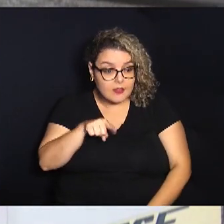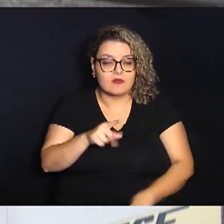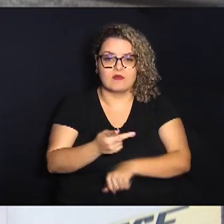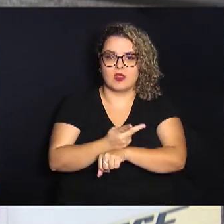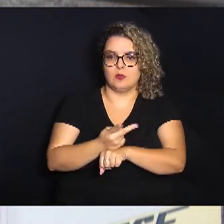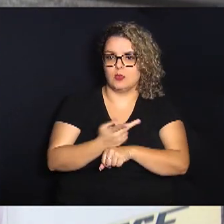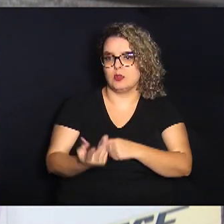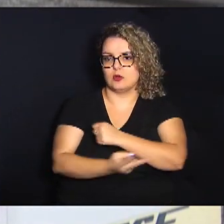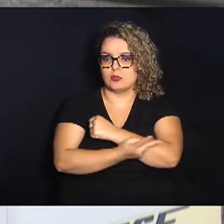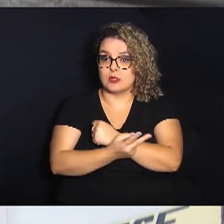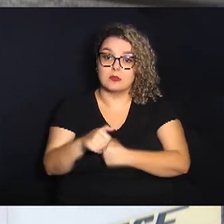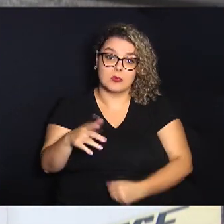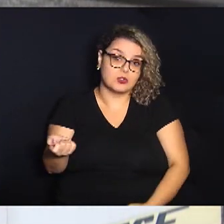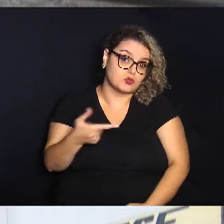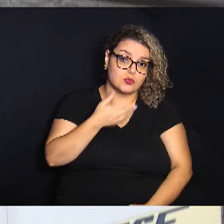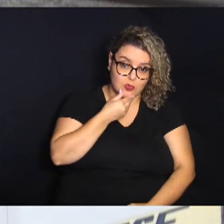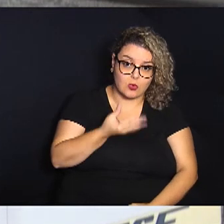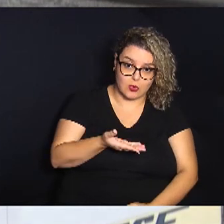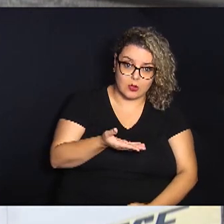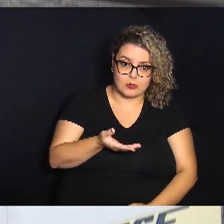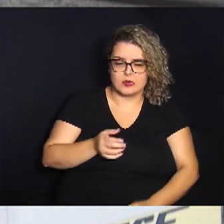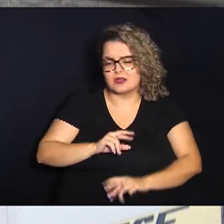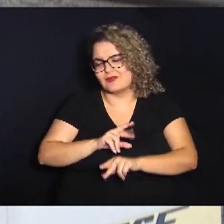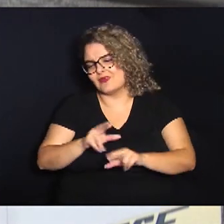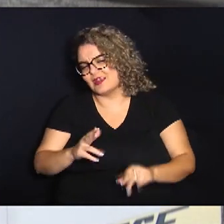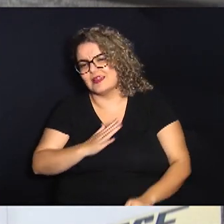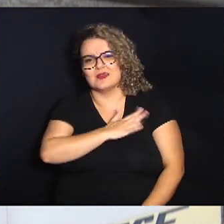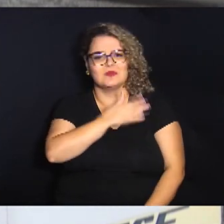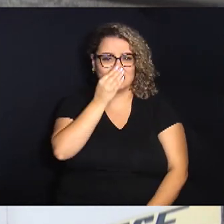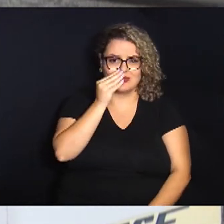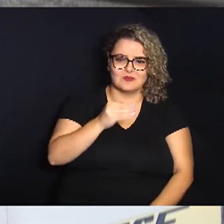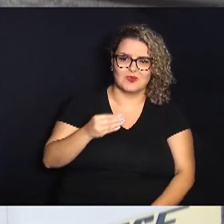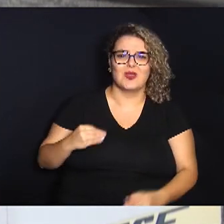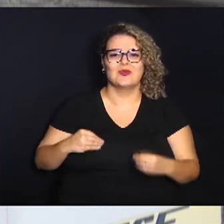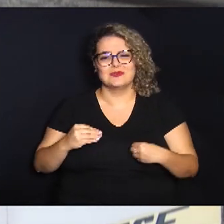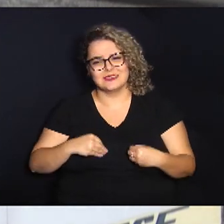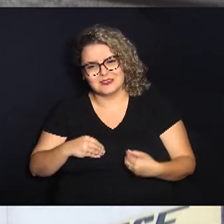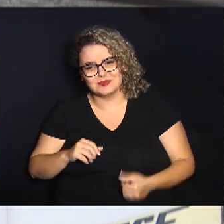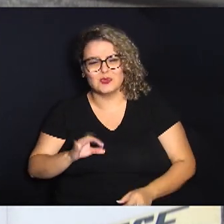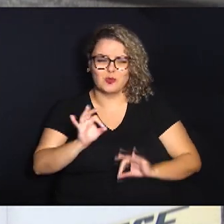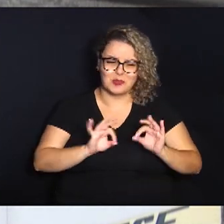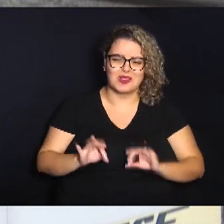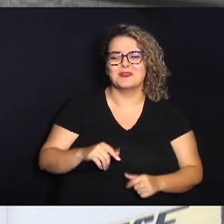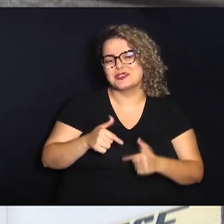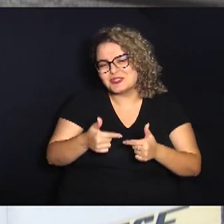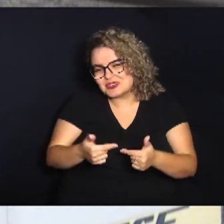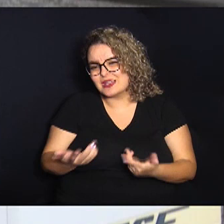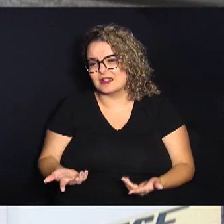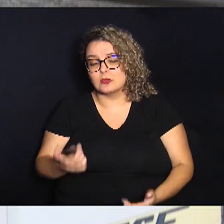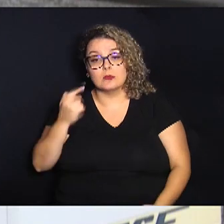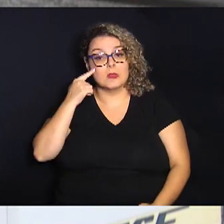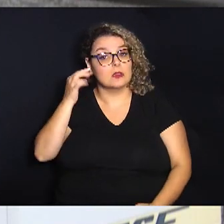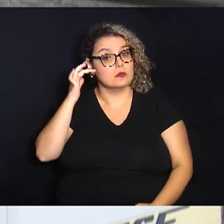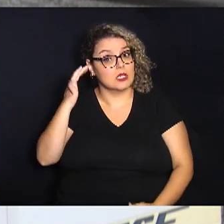cuidados, mais do que o homem, né? E existem também muitos preconceitos. O exame é um exame chato mesmo, o preparo é chato, mas a gente tem que pensar que a